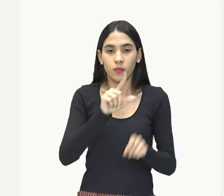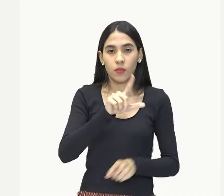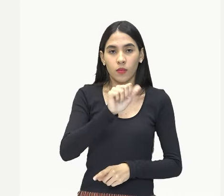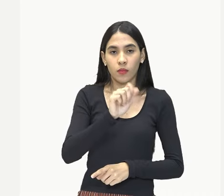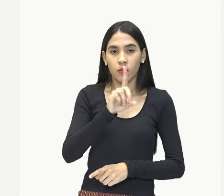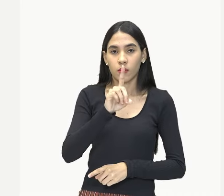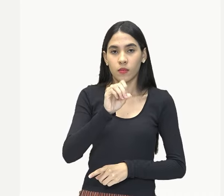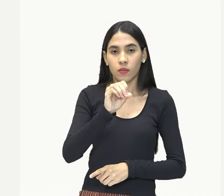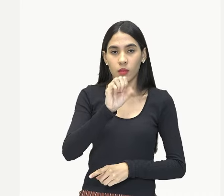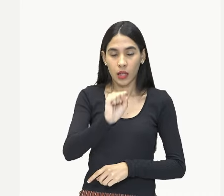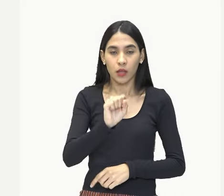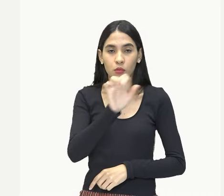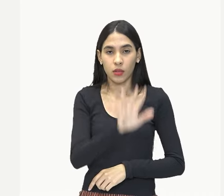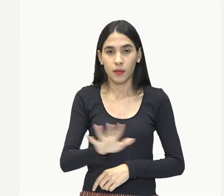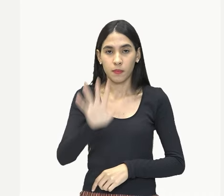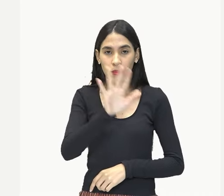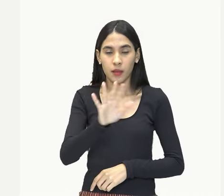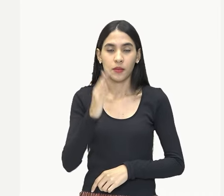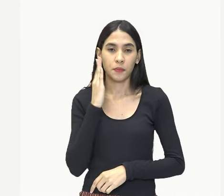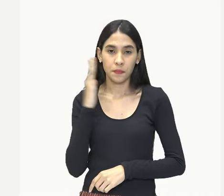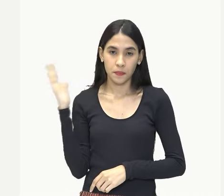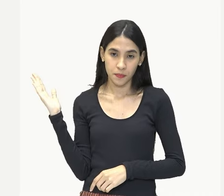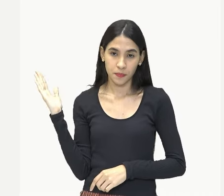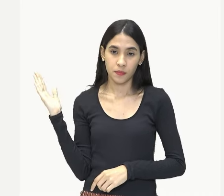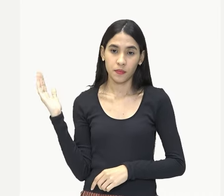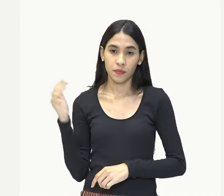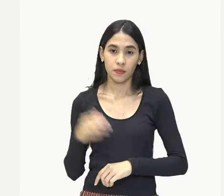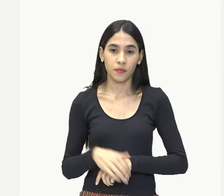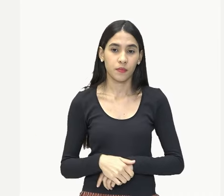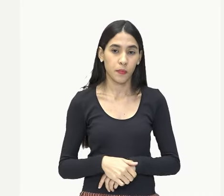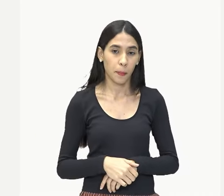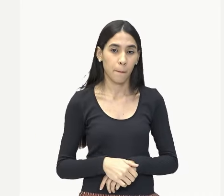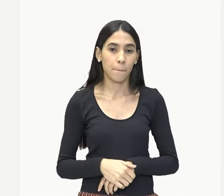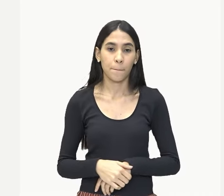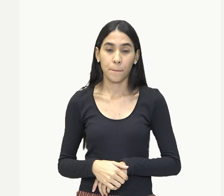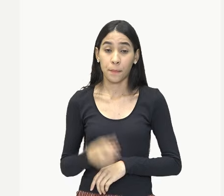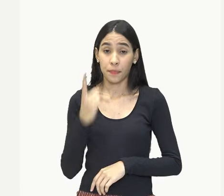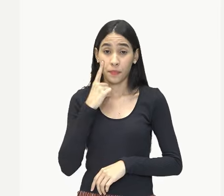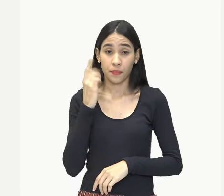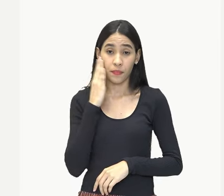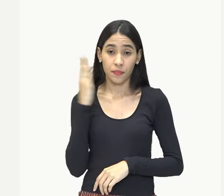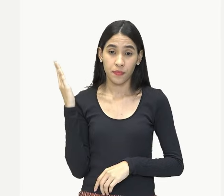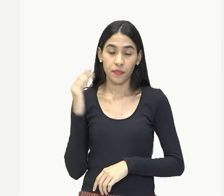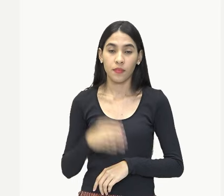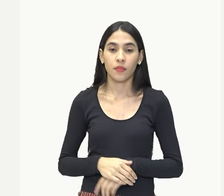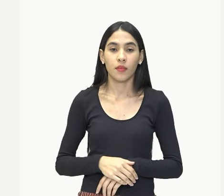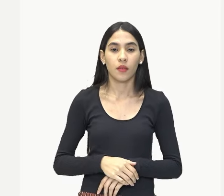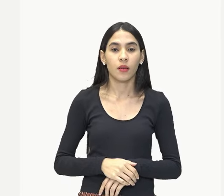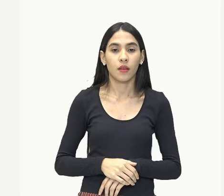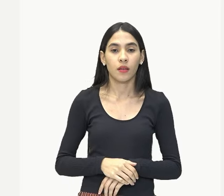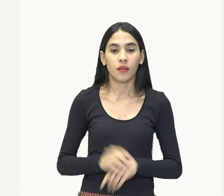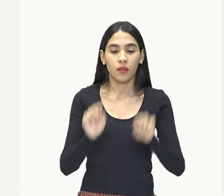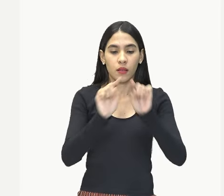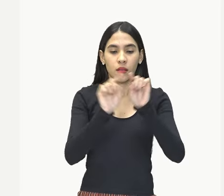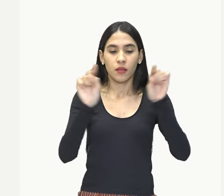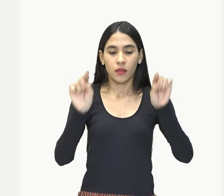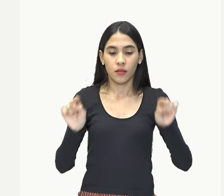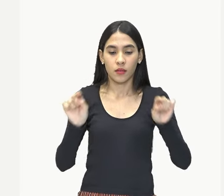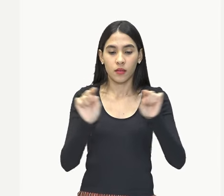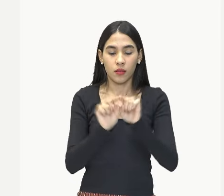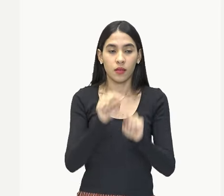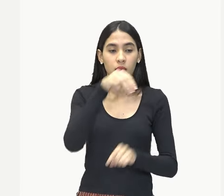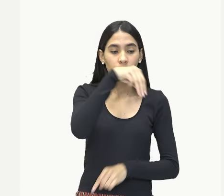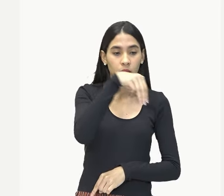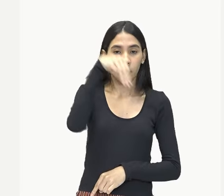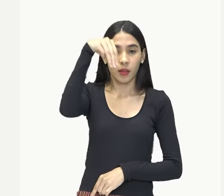no caso a figura é um quadrado. Aqui eu vou ver, ó, M mais M mais M mais M